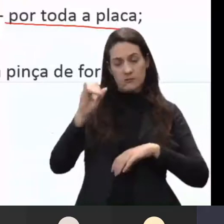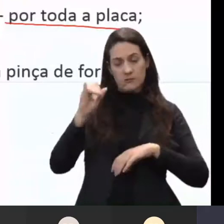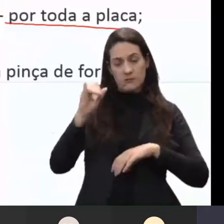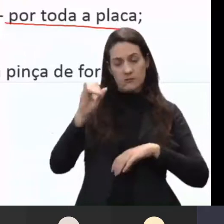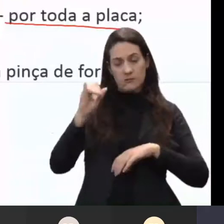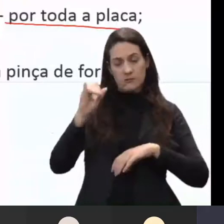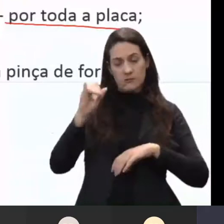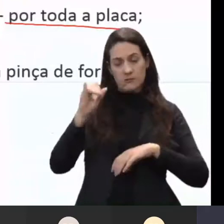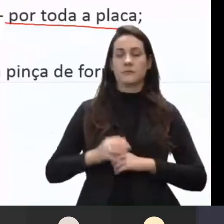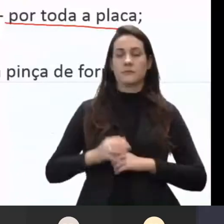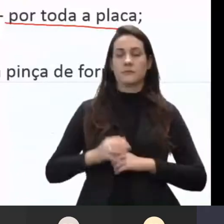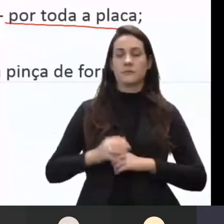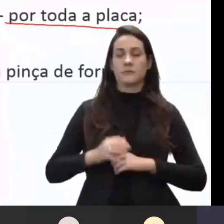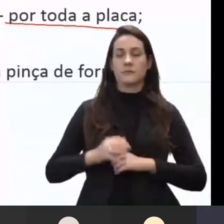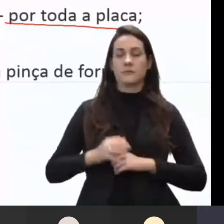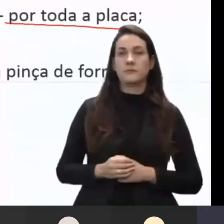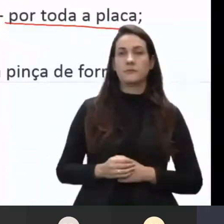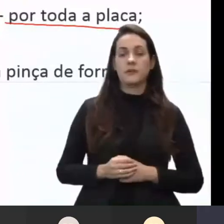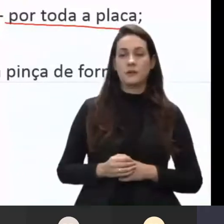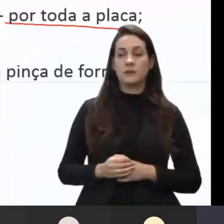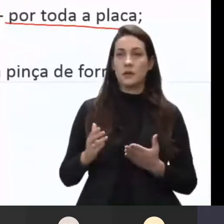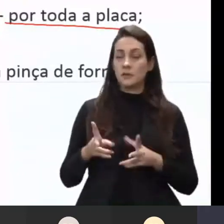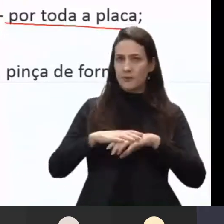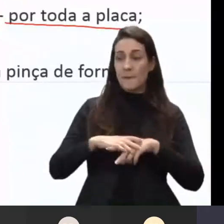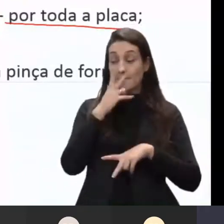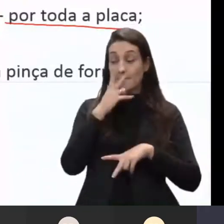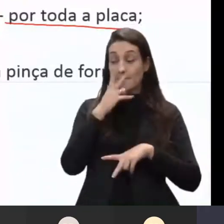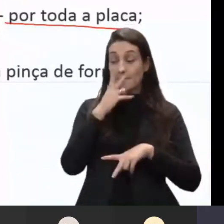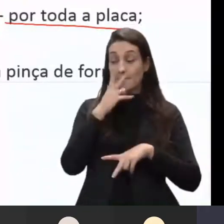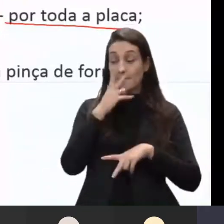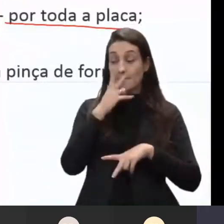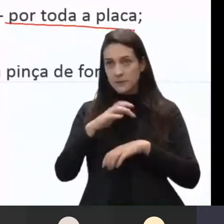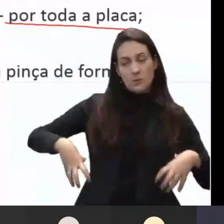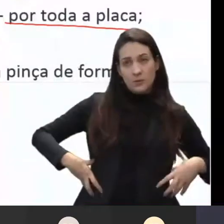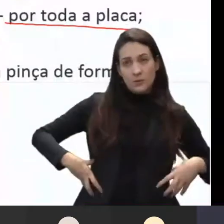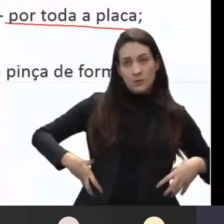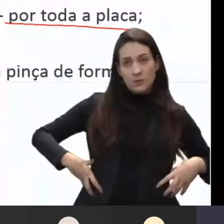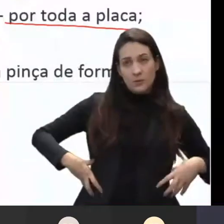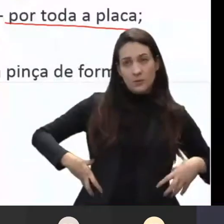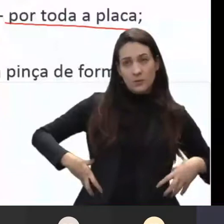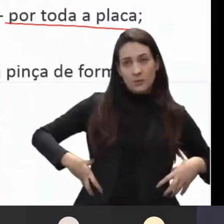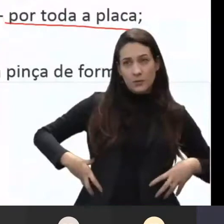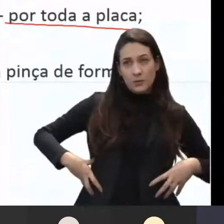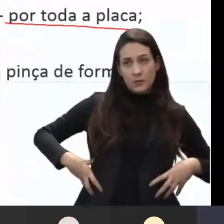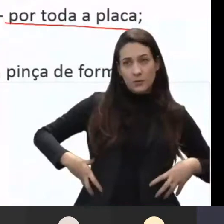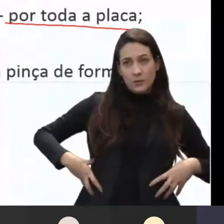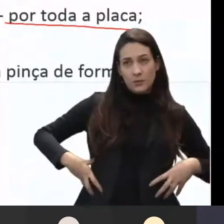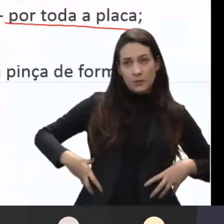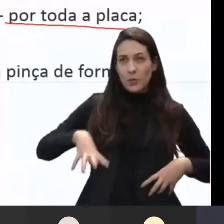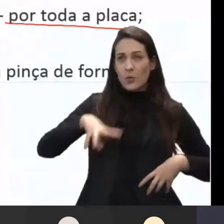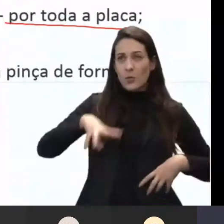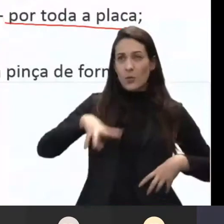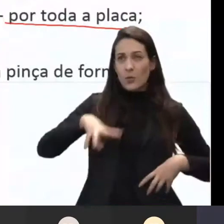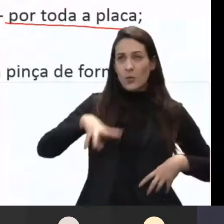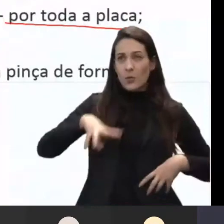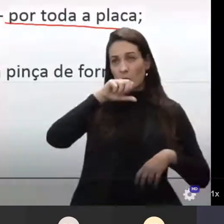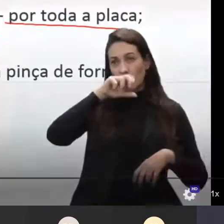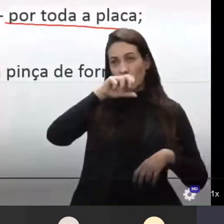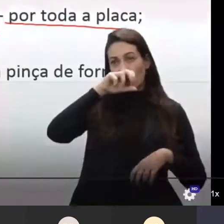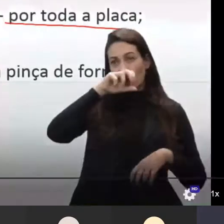proveniente de uma suspeita de pneumonia, nós iremos inocular e fazer esse antibiograma no agar-sangue. Por quê? Porque as